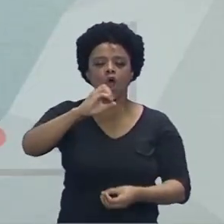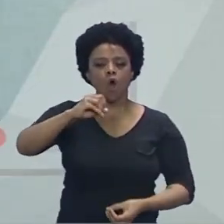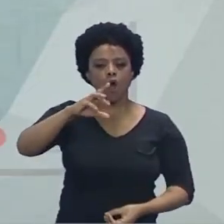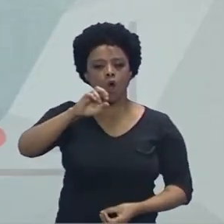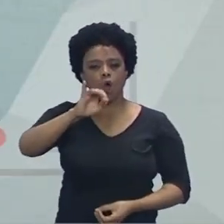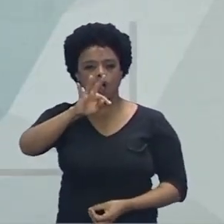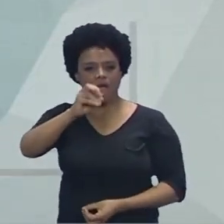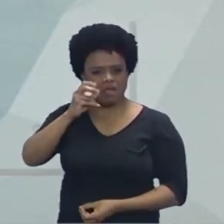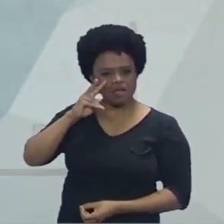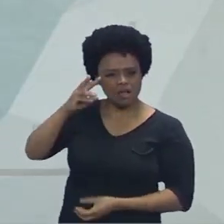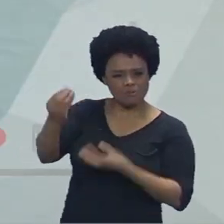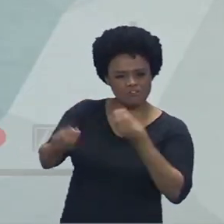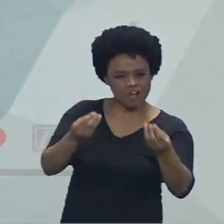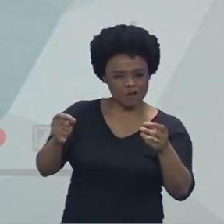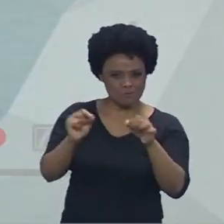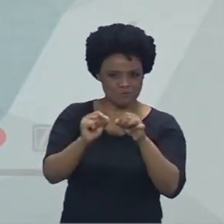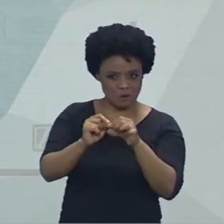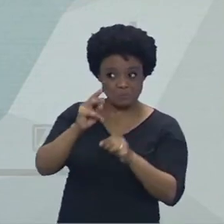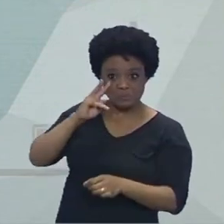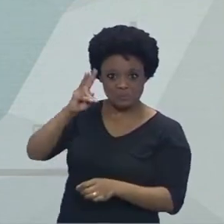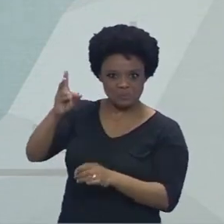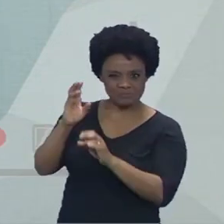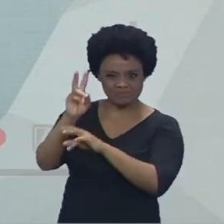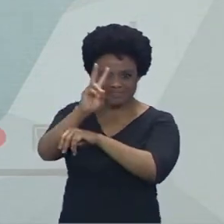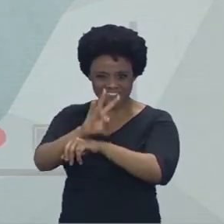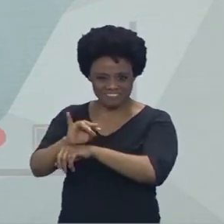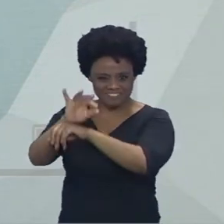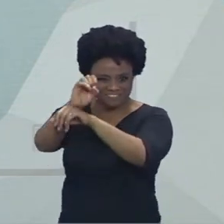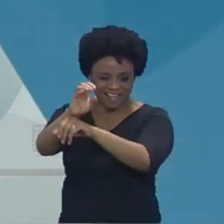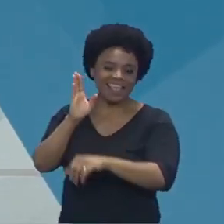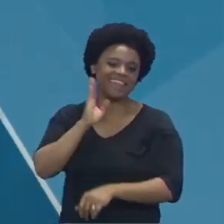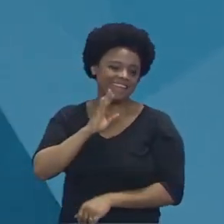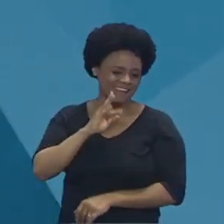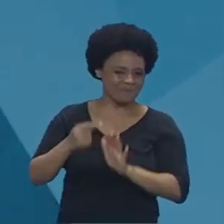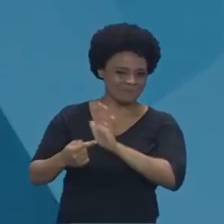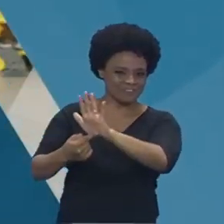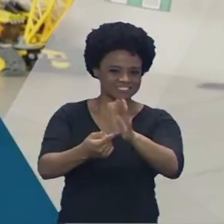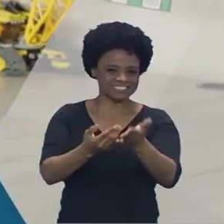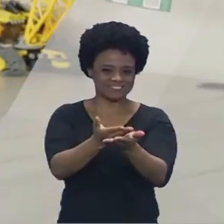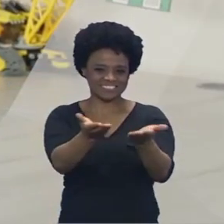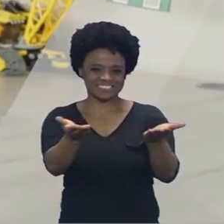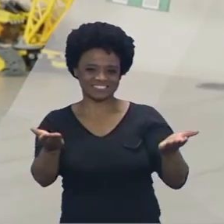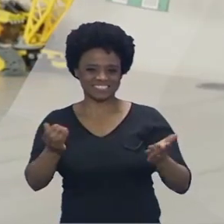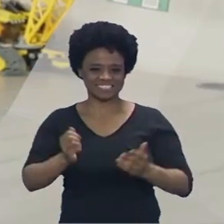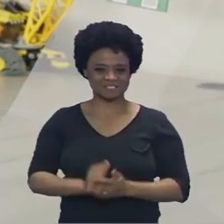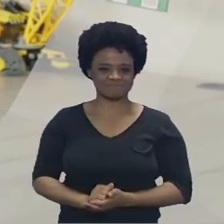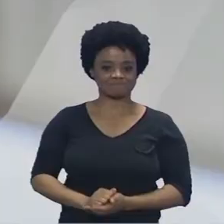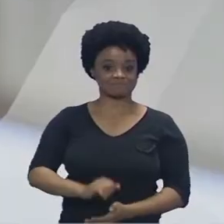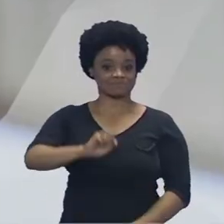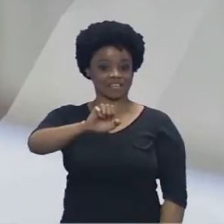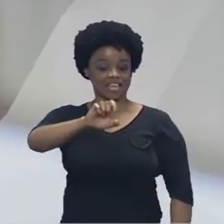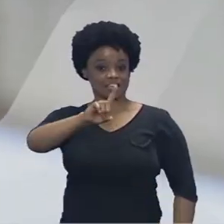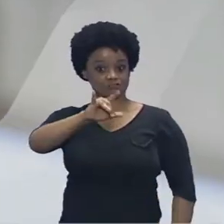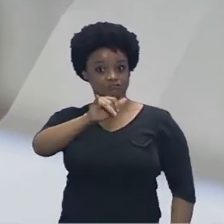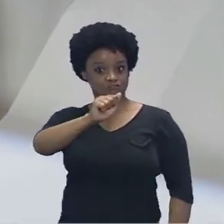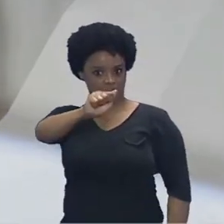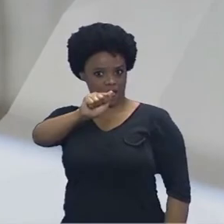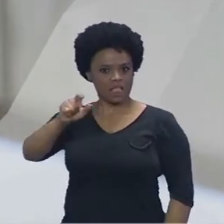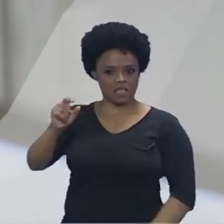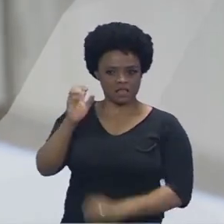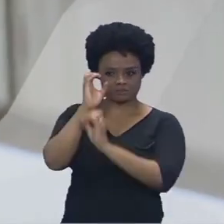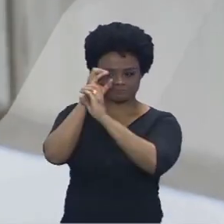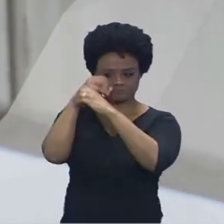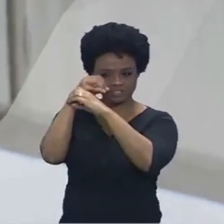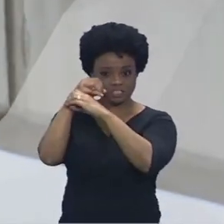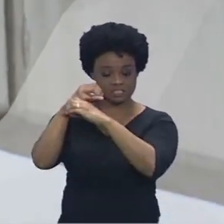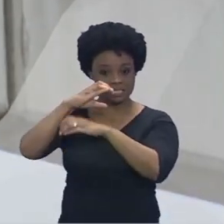isso é feito na prática? Acompanhe esse vídeo bem bacana que eu separei para você. Edgar é um engenheiro civil experiente, sócio